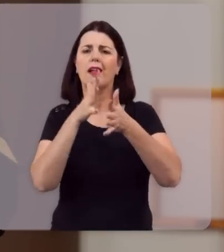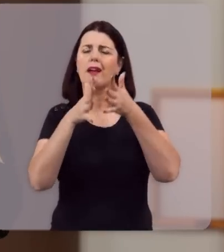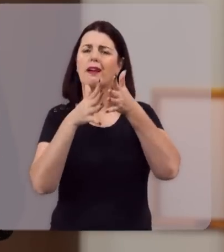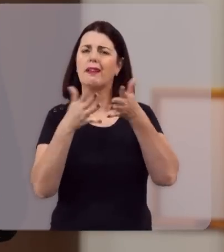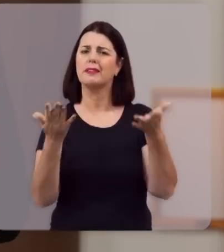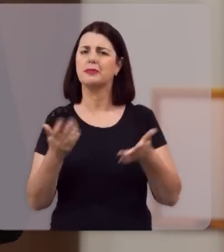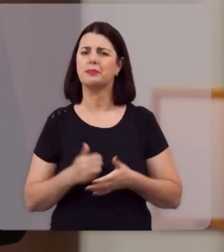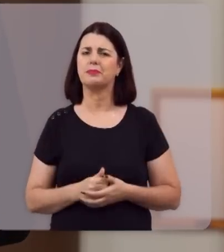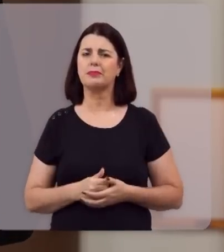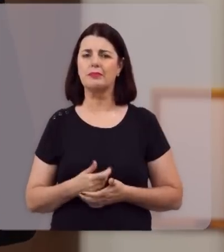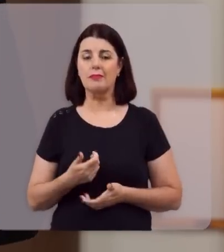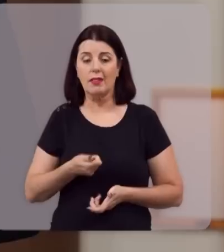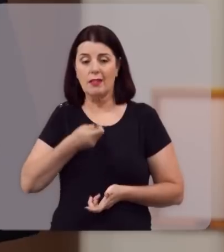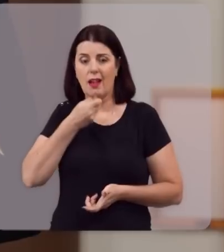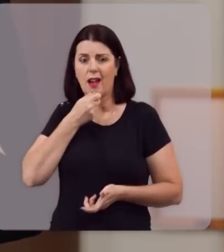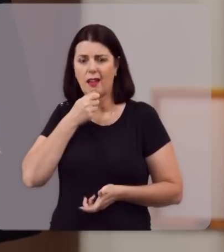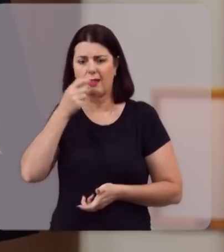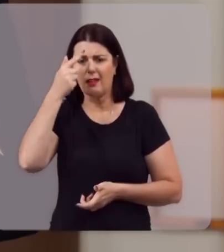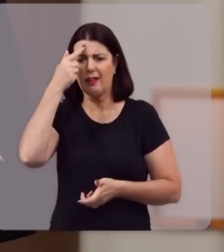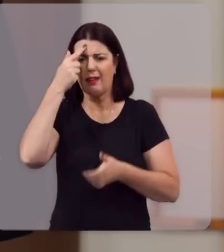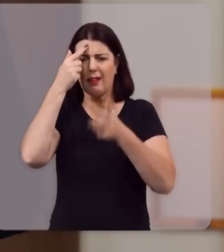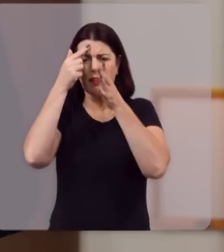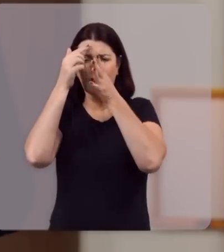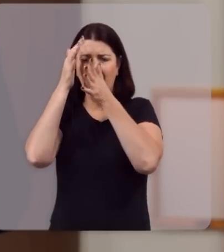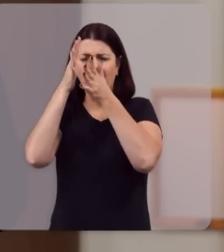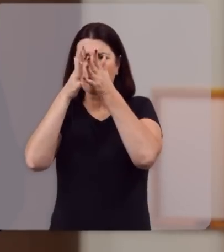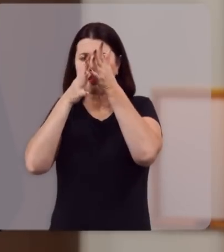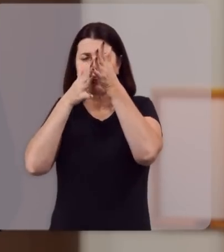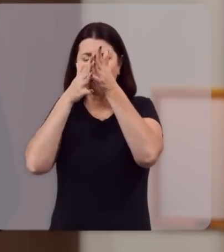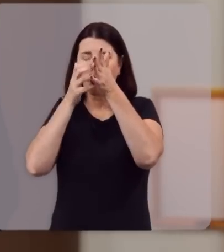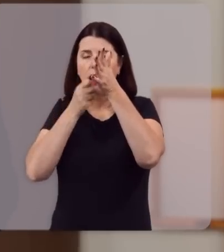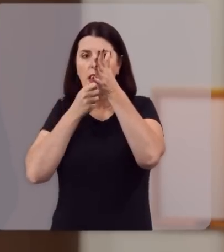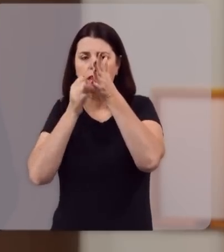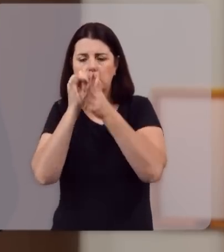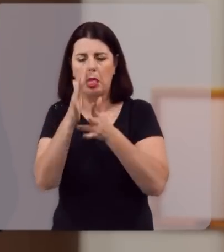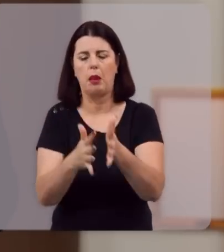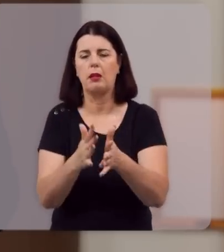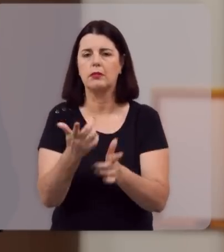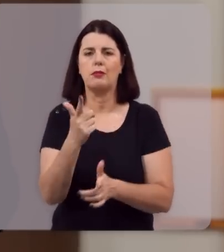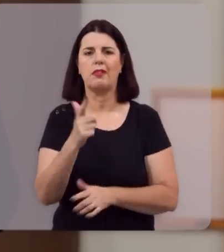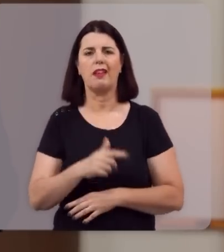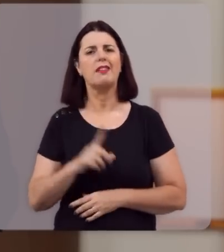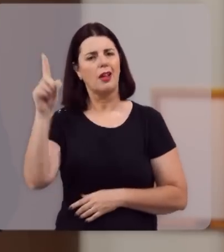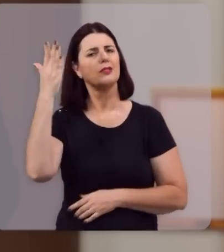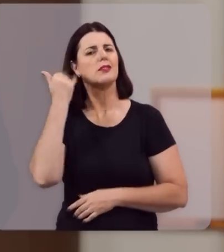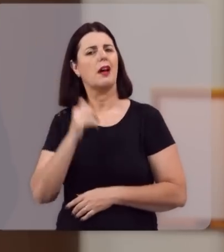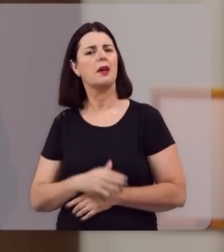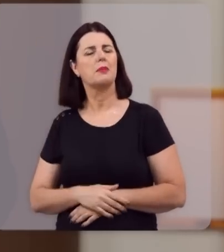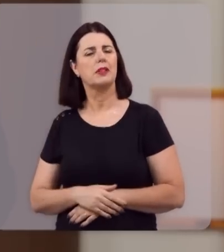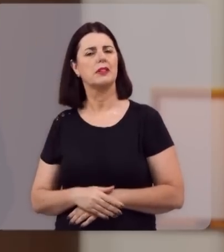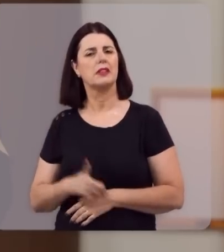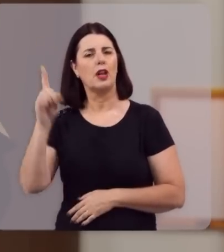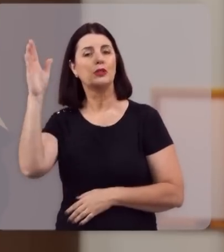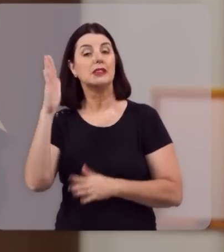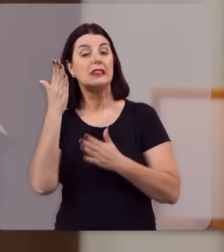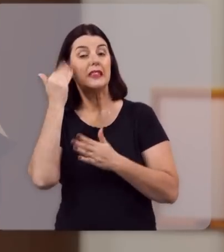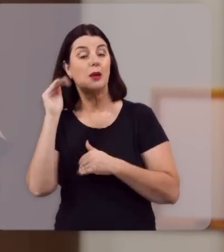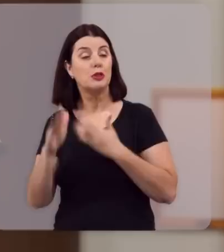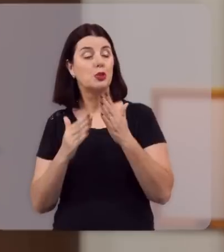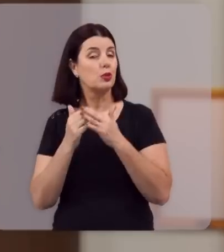palavras que estão ainda engatilhadas no seu inconsciente ele sabe tudo a seu